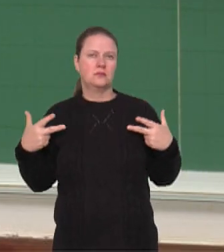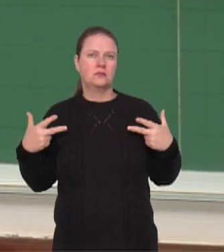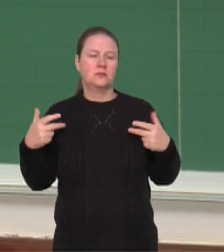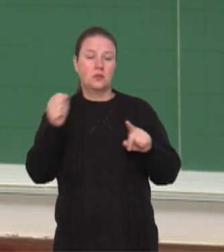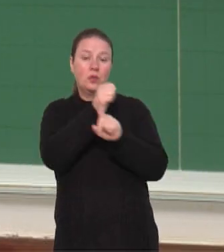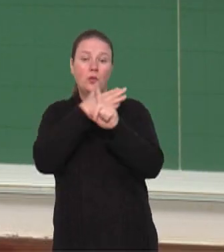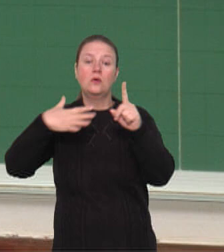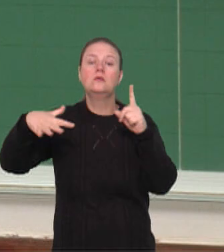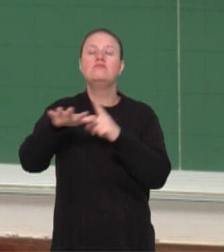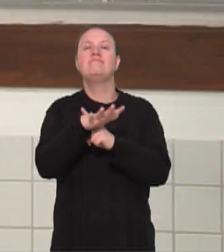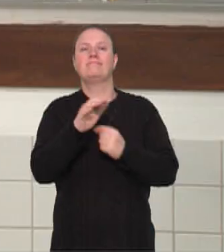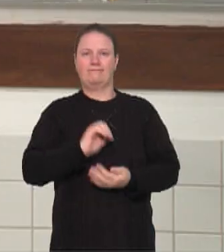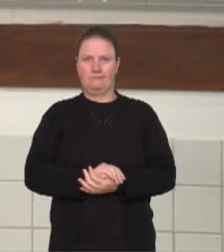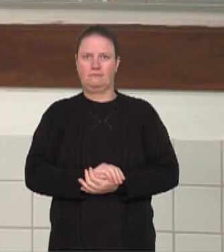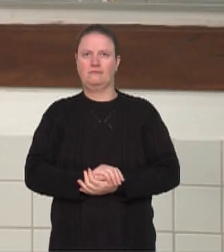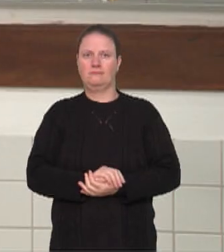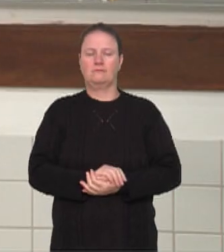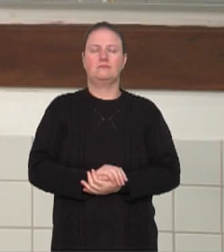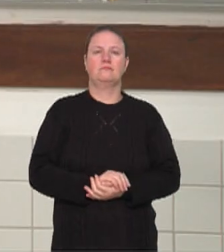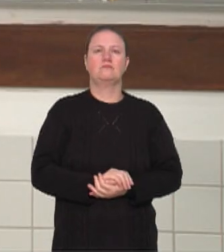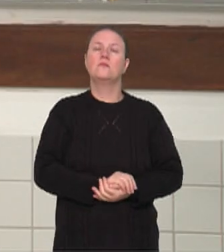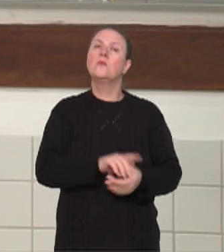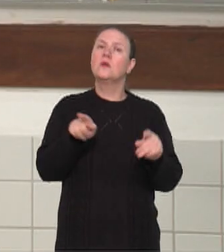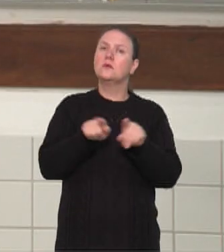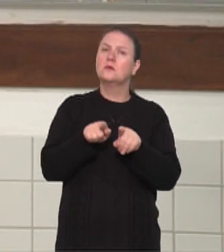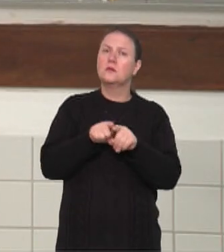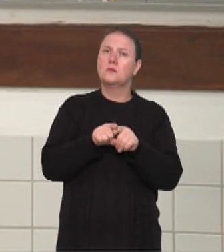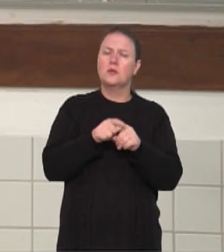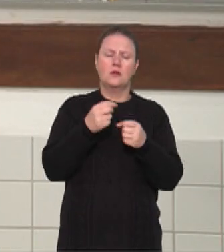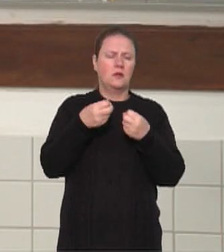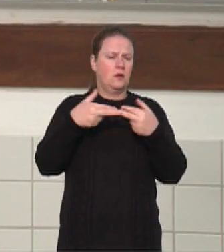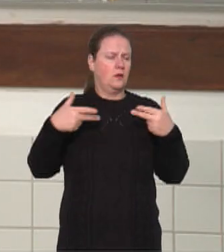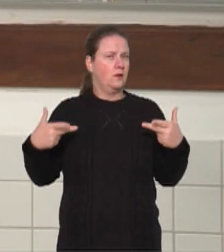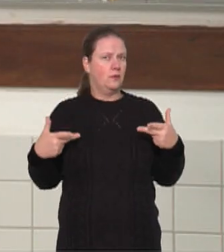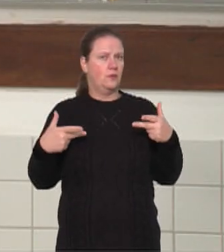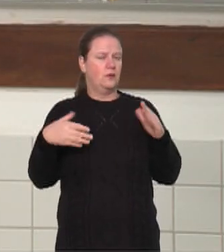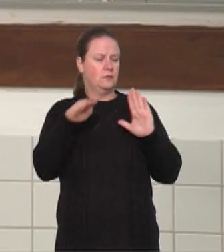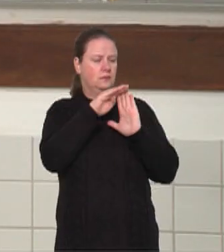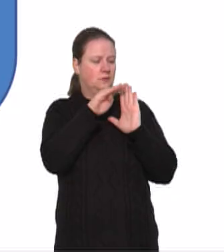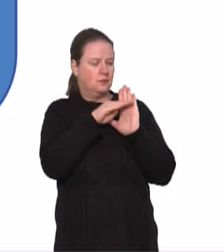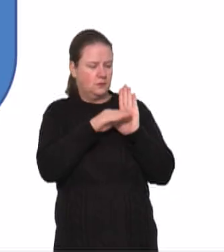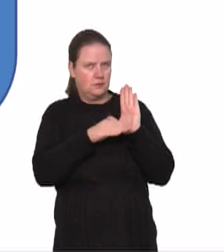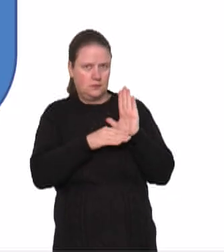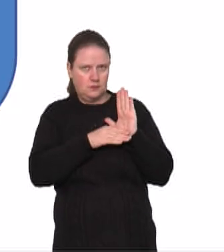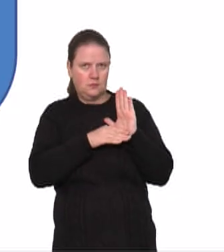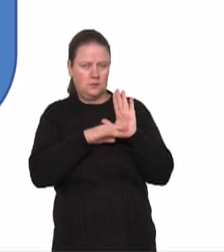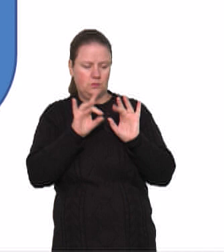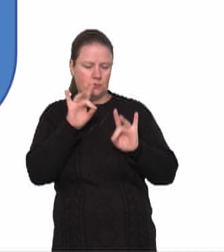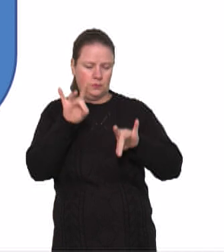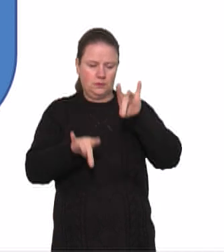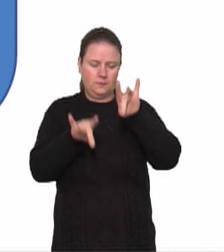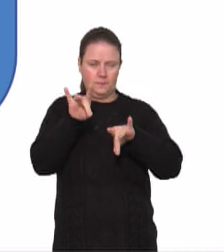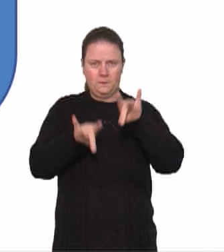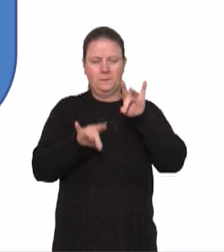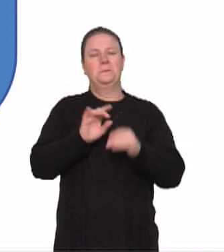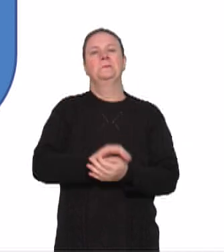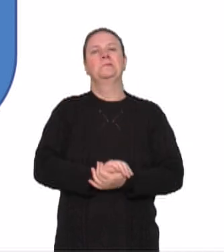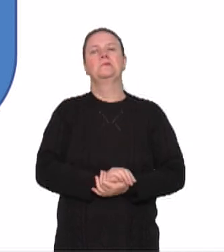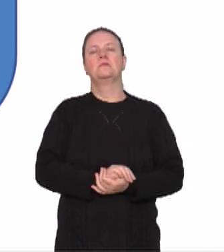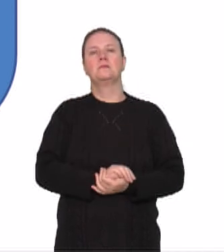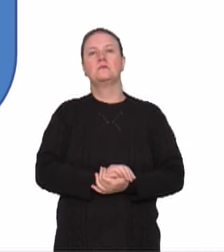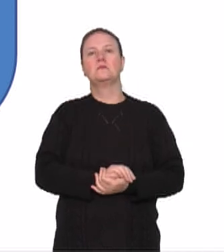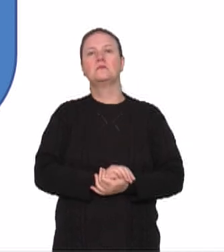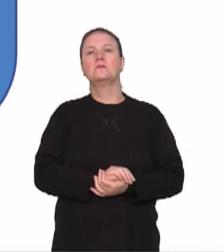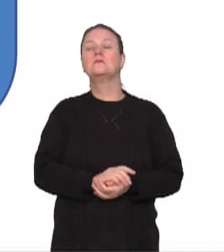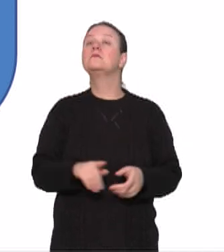da sociedade, certo? Então, esses são apenas alguns subgêneros lá do gênero dramático ou teatral, né?